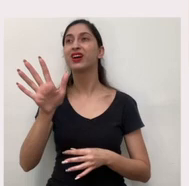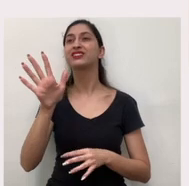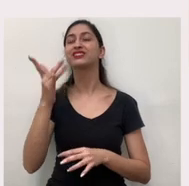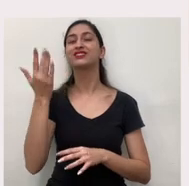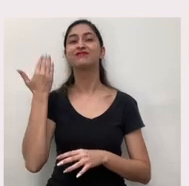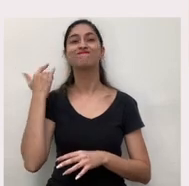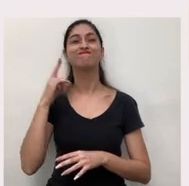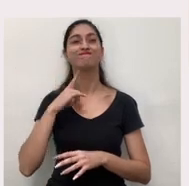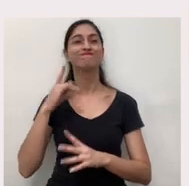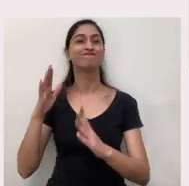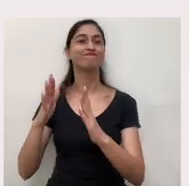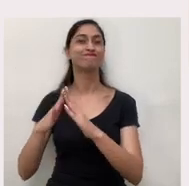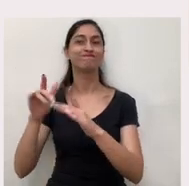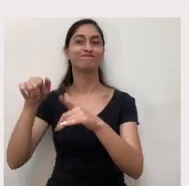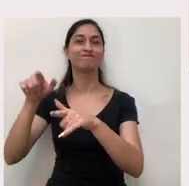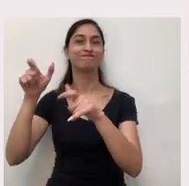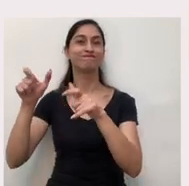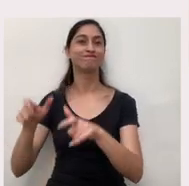né.